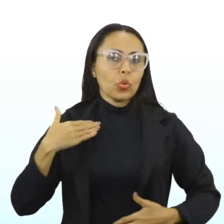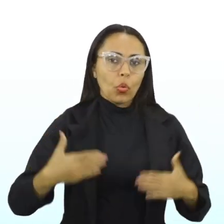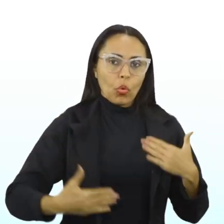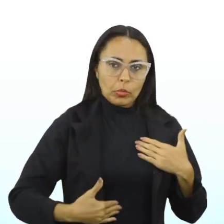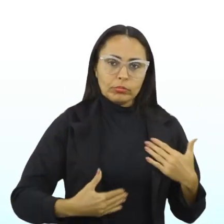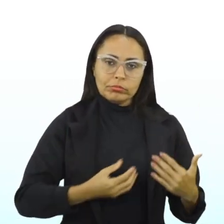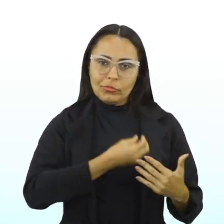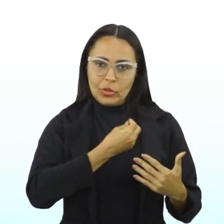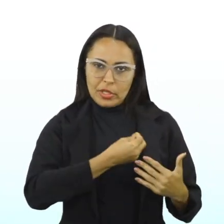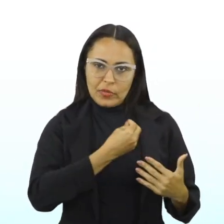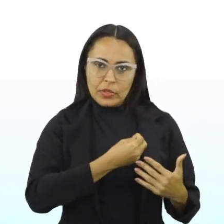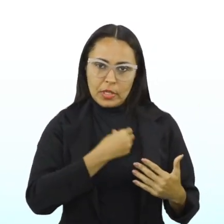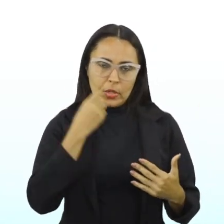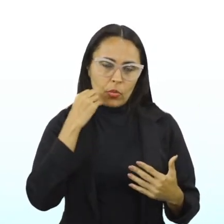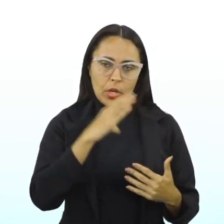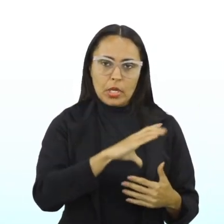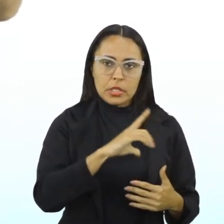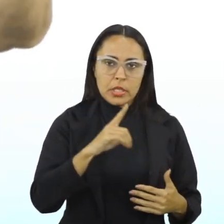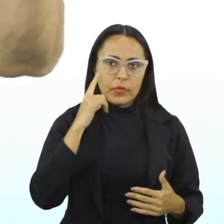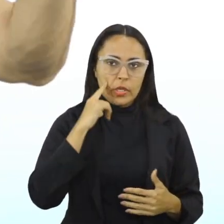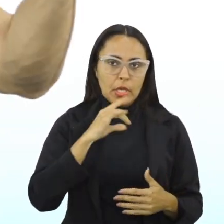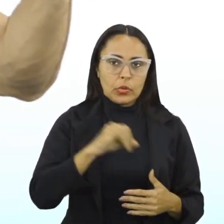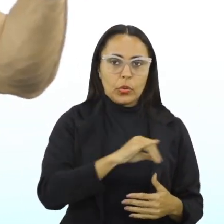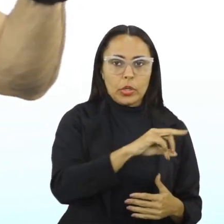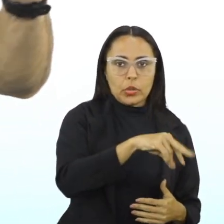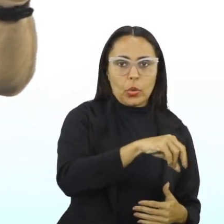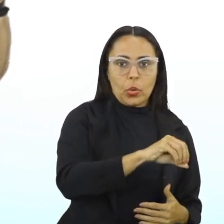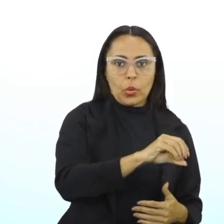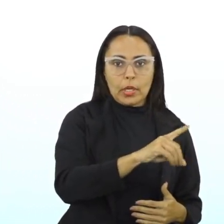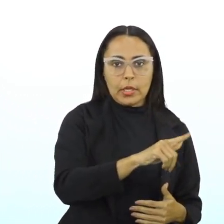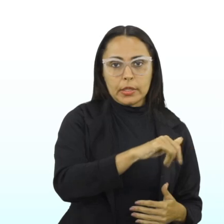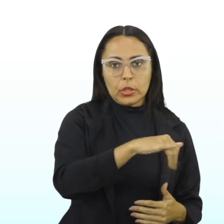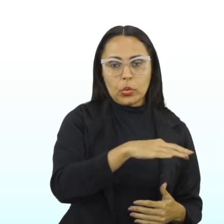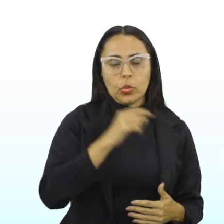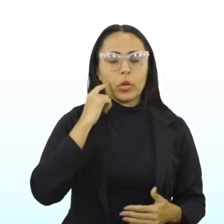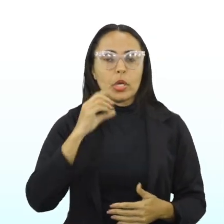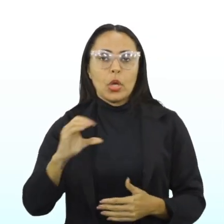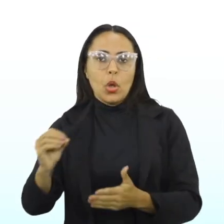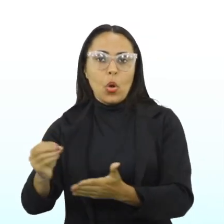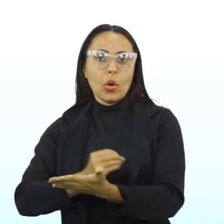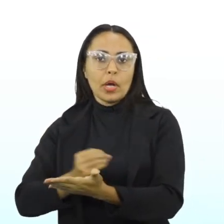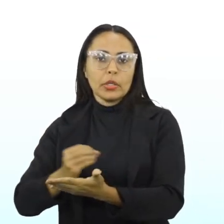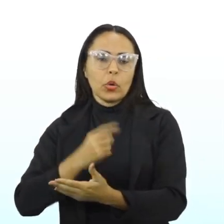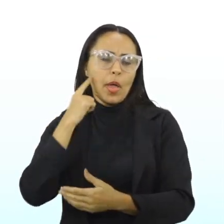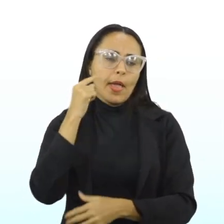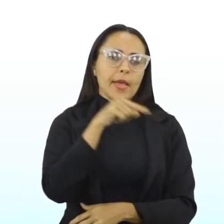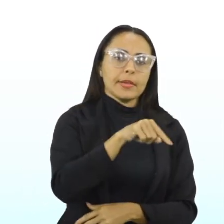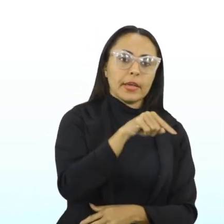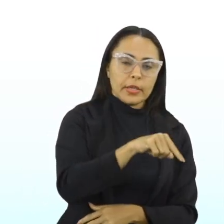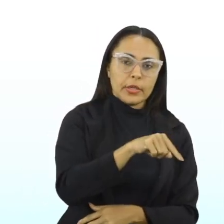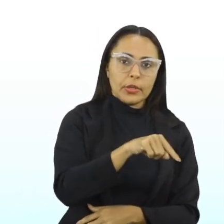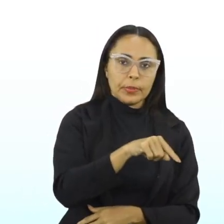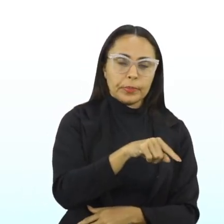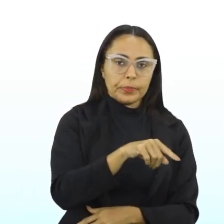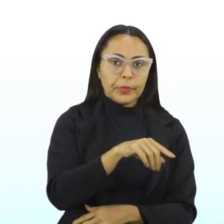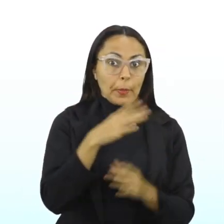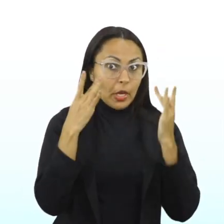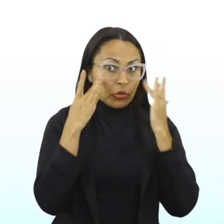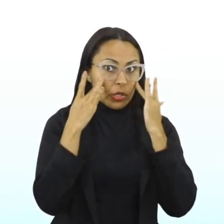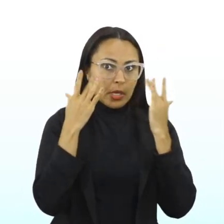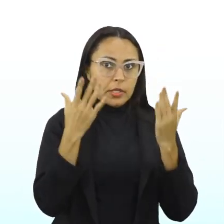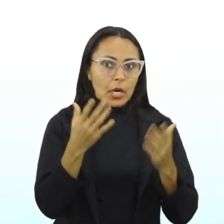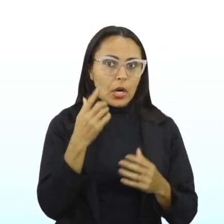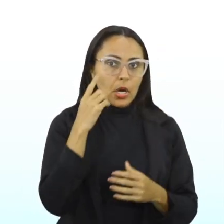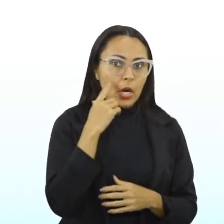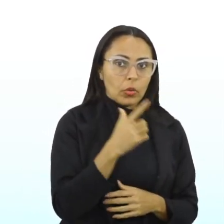seres vivos, eles são classificados em inorgânicos e orgânicos. Os inorgânicos, ei, olha para mim.